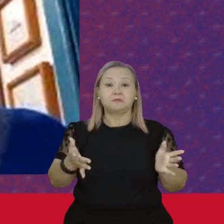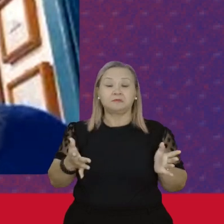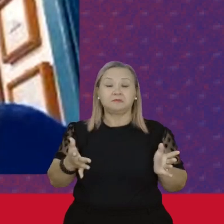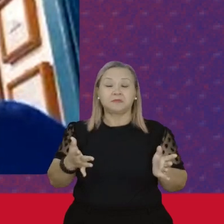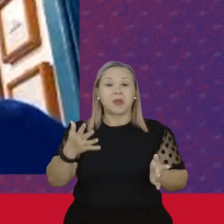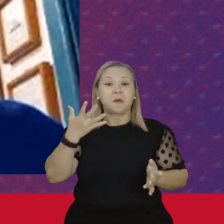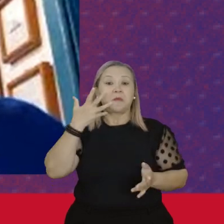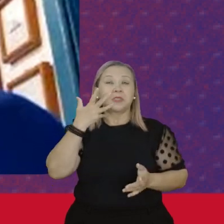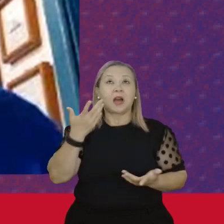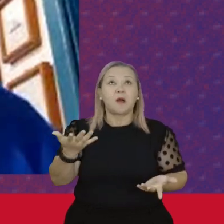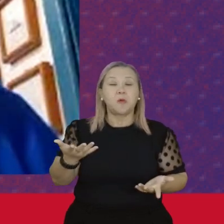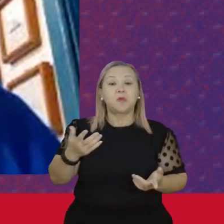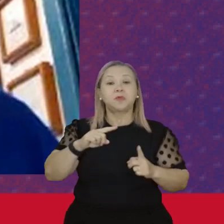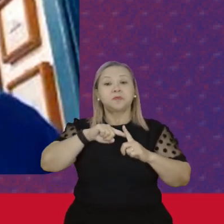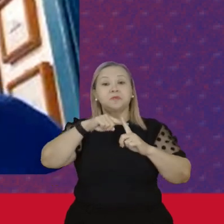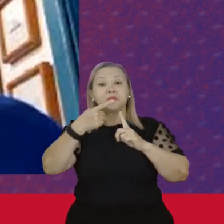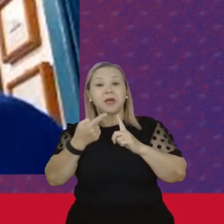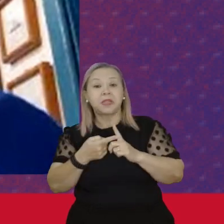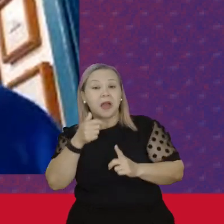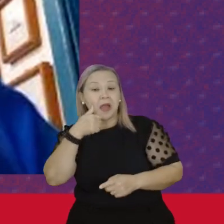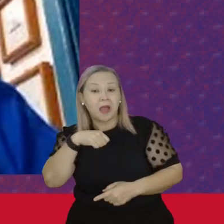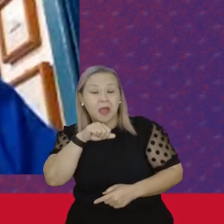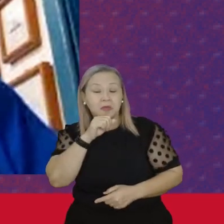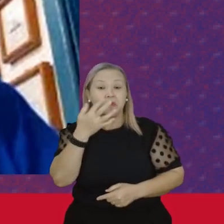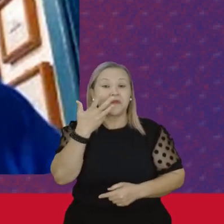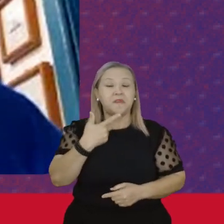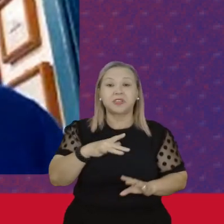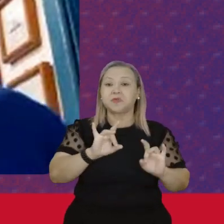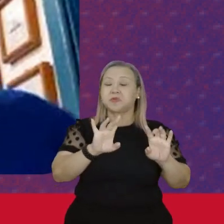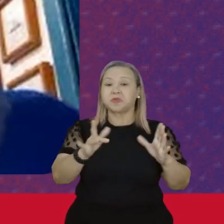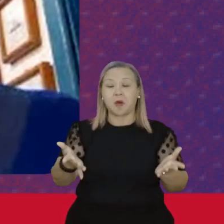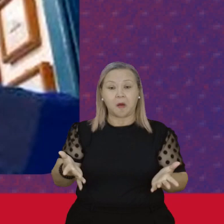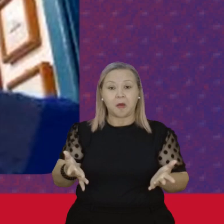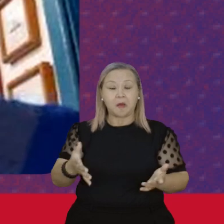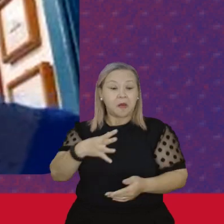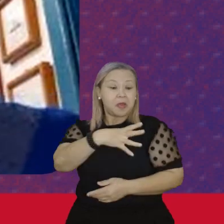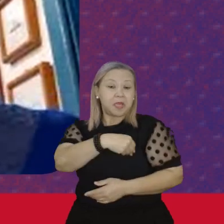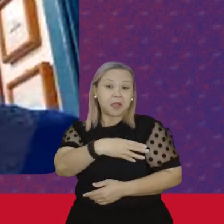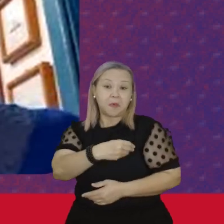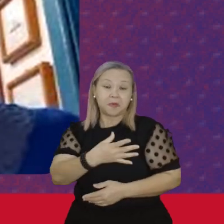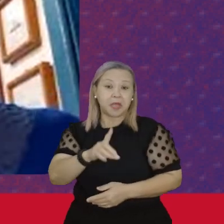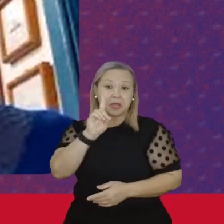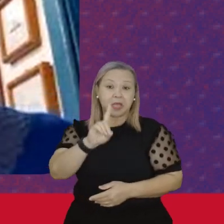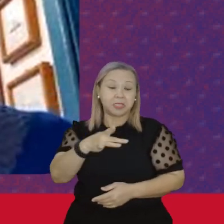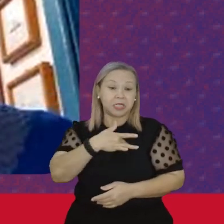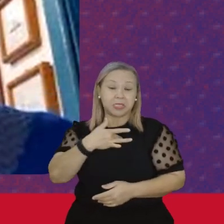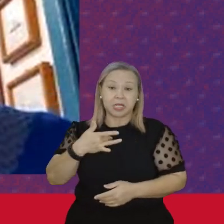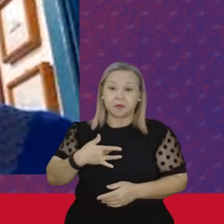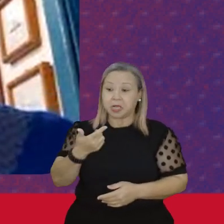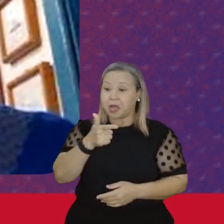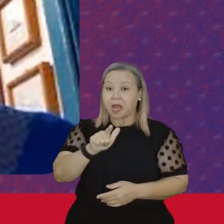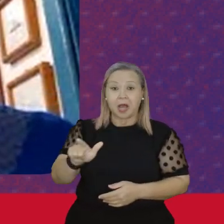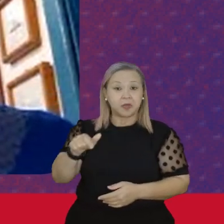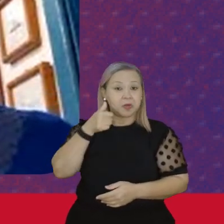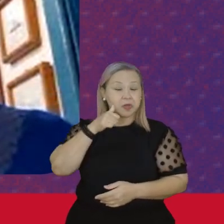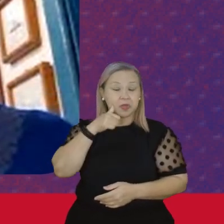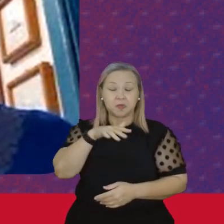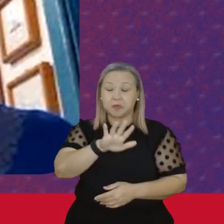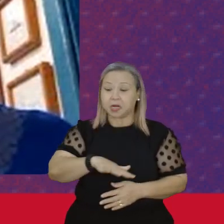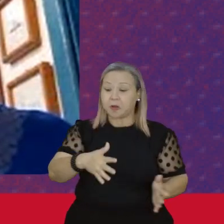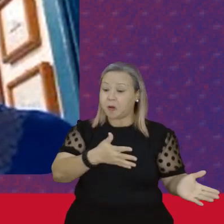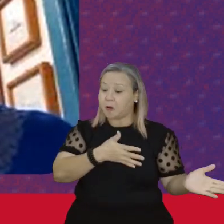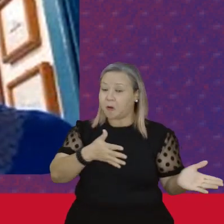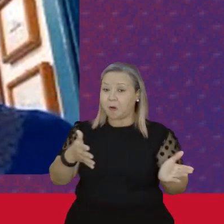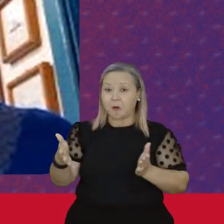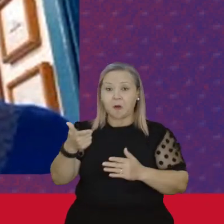mulher grávida, o que teve o bebê, o que está tendo bebê, o que está amamentando, é que tem direito à saúde. Nas demais fases da